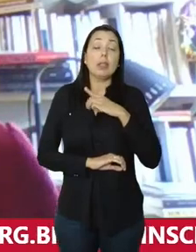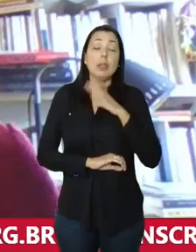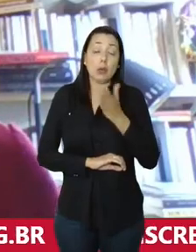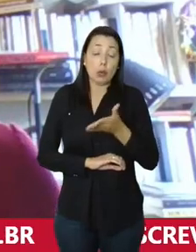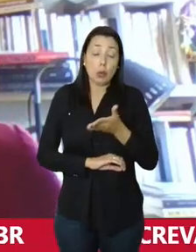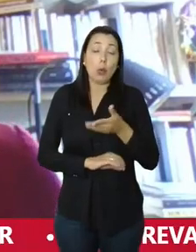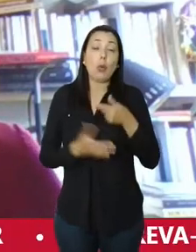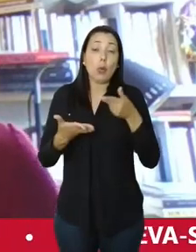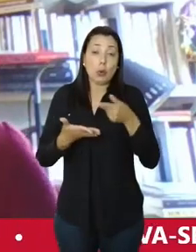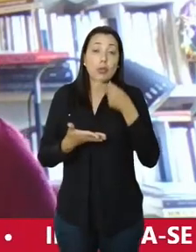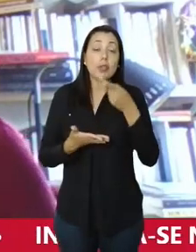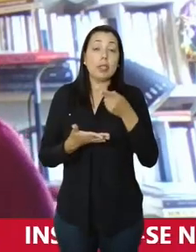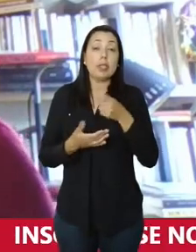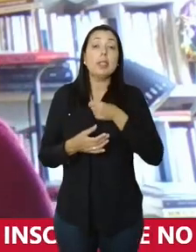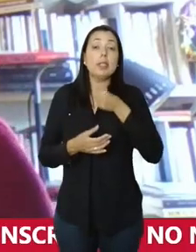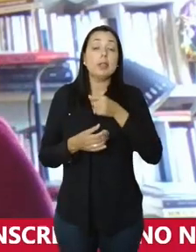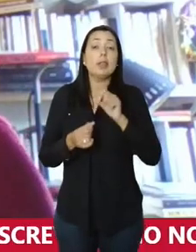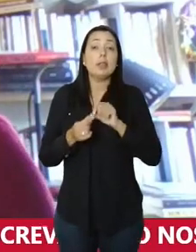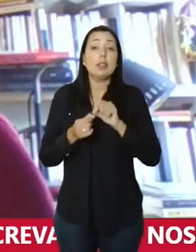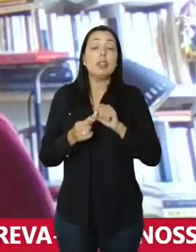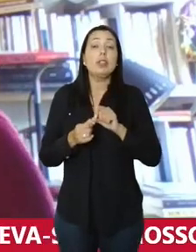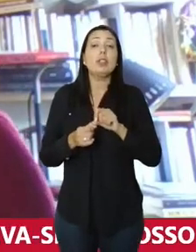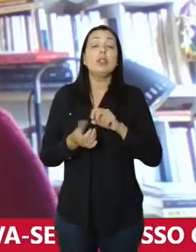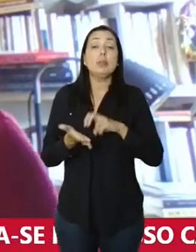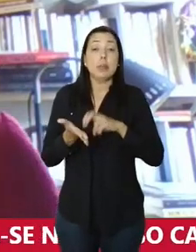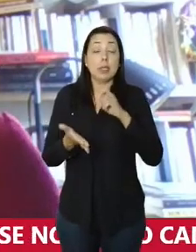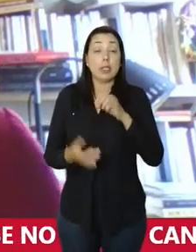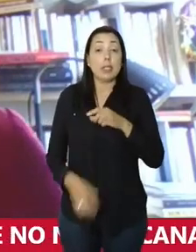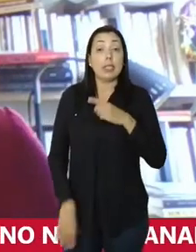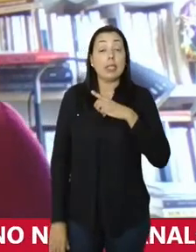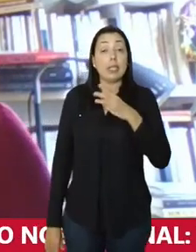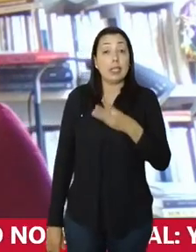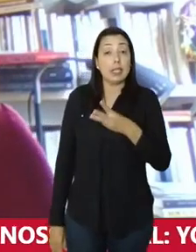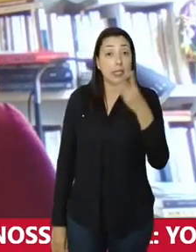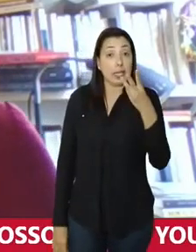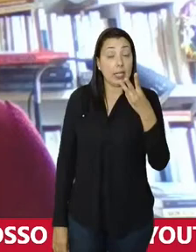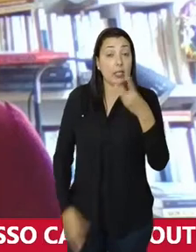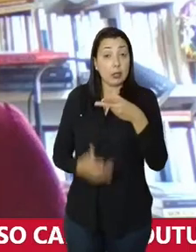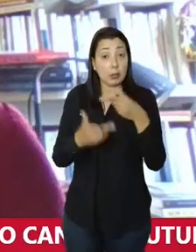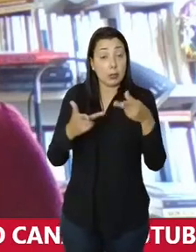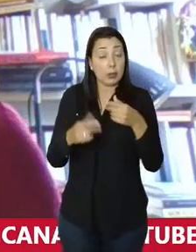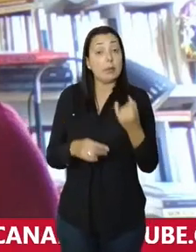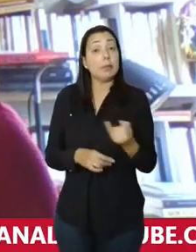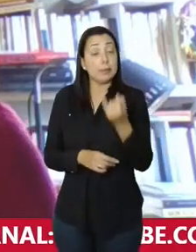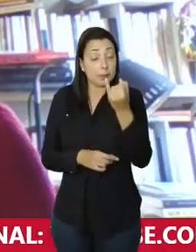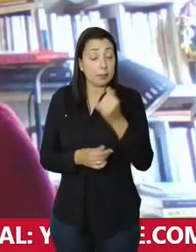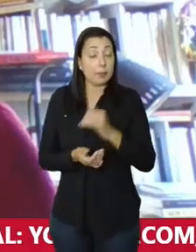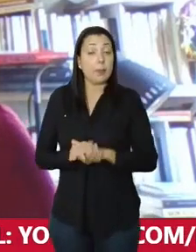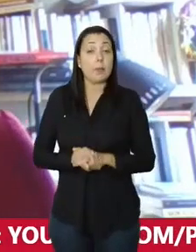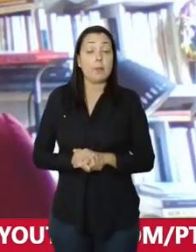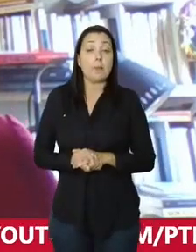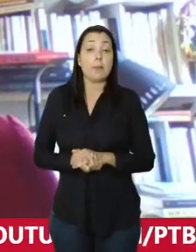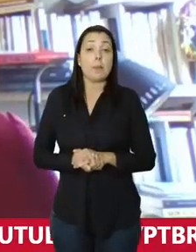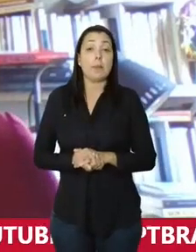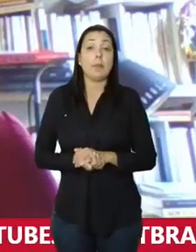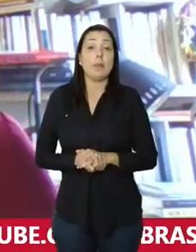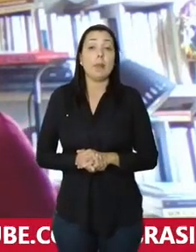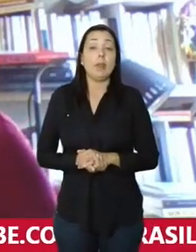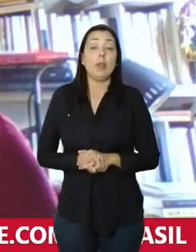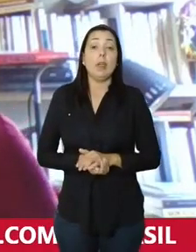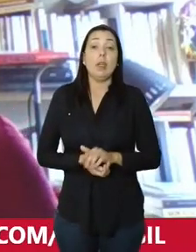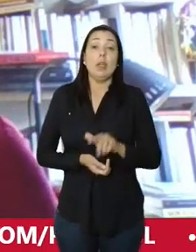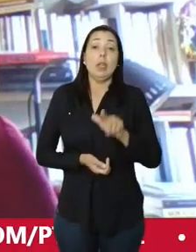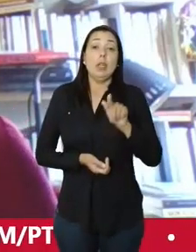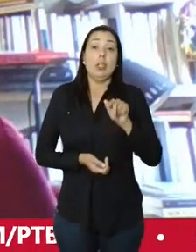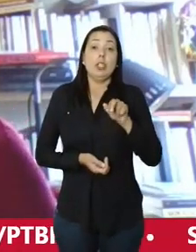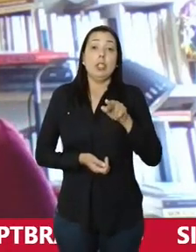entrevista que eu fiz de manhã, que eu dei. Tem três cartas fundamentais. A do Getúlio,